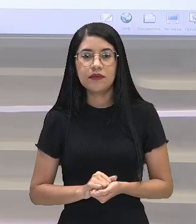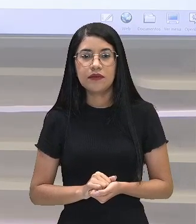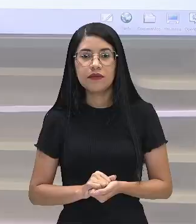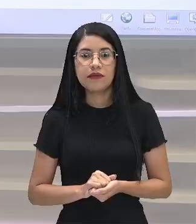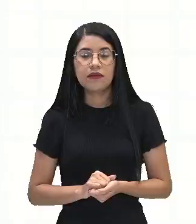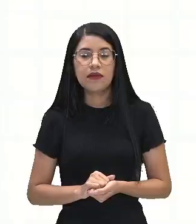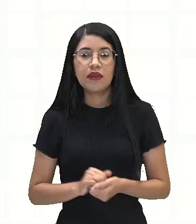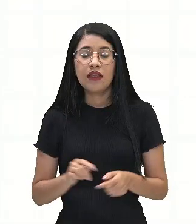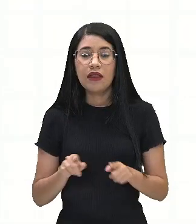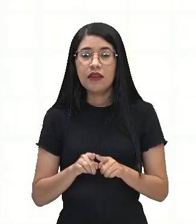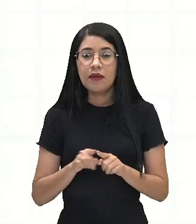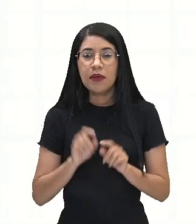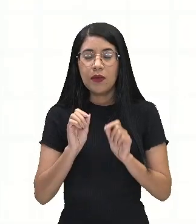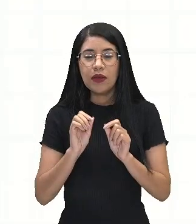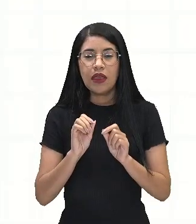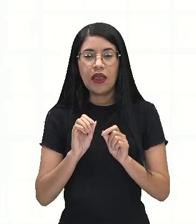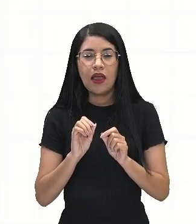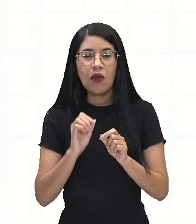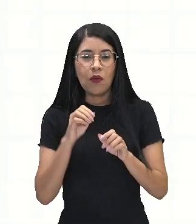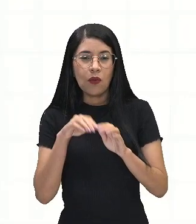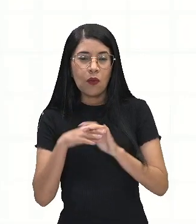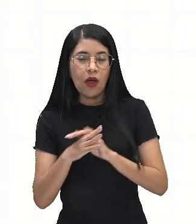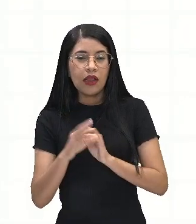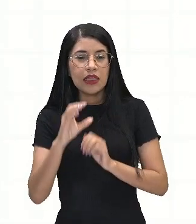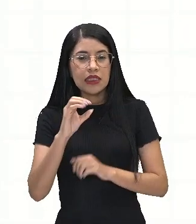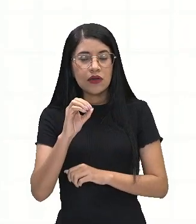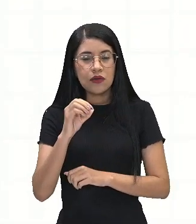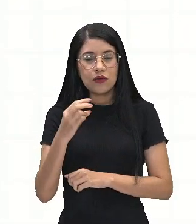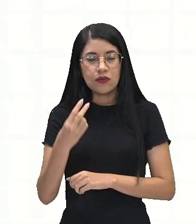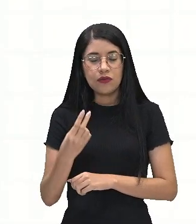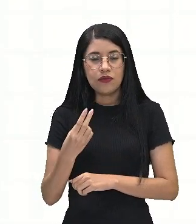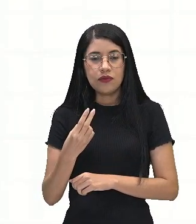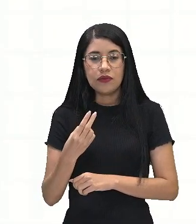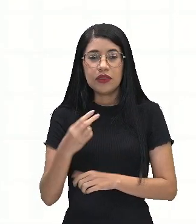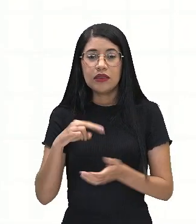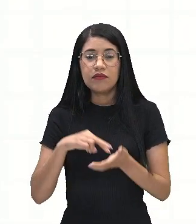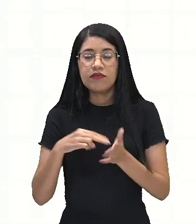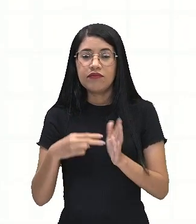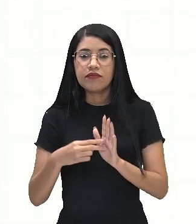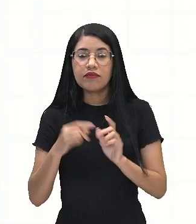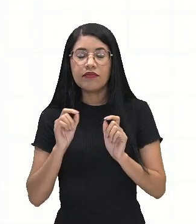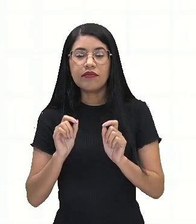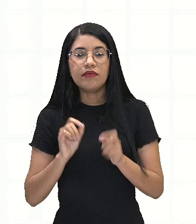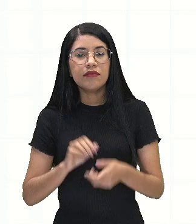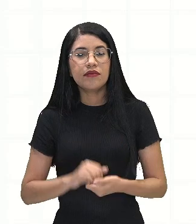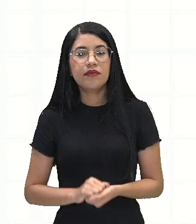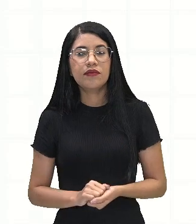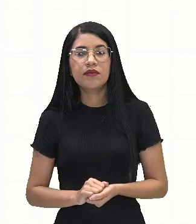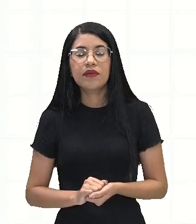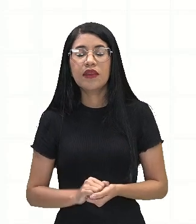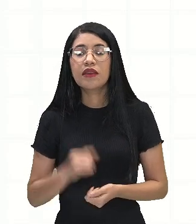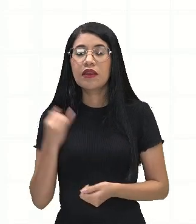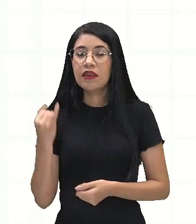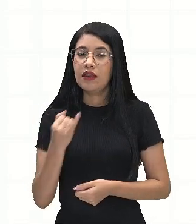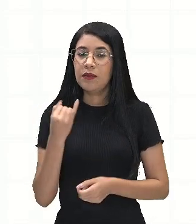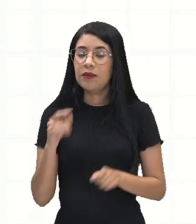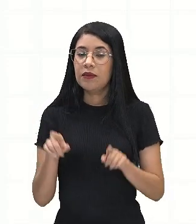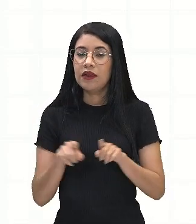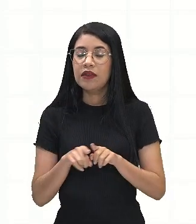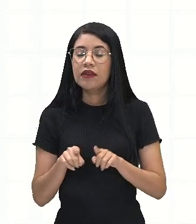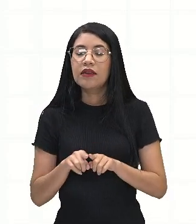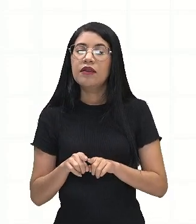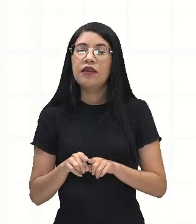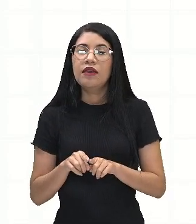o armazenamento de carbono. E isso aqui, gente, é muito importante, porque é aqui que